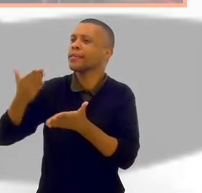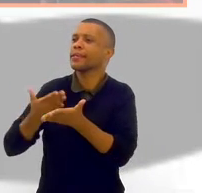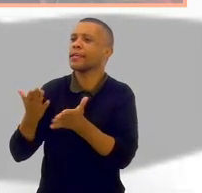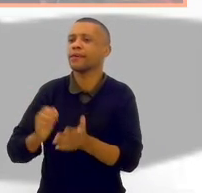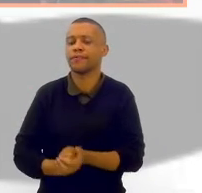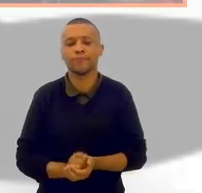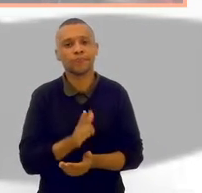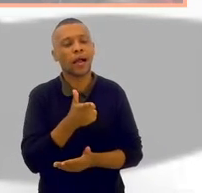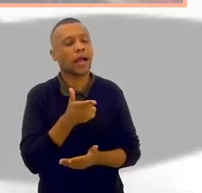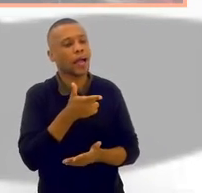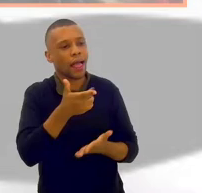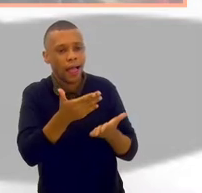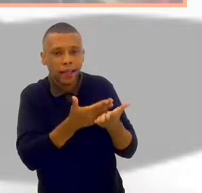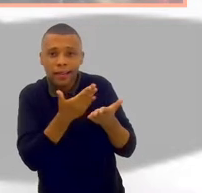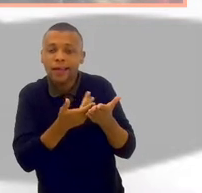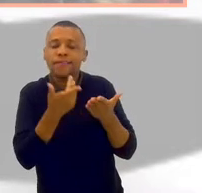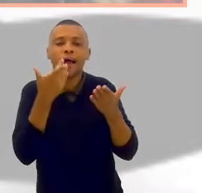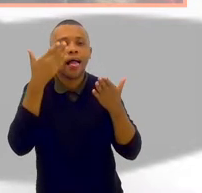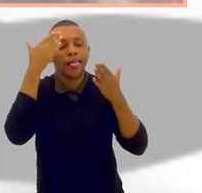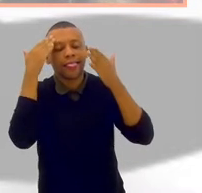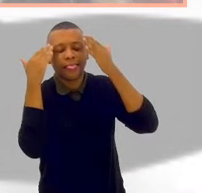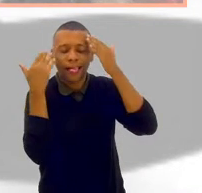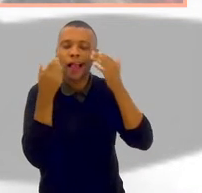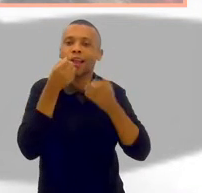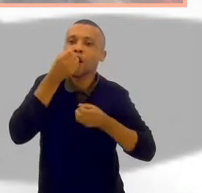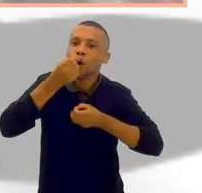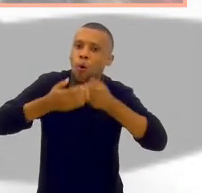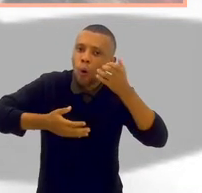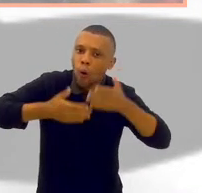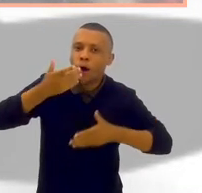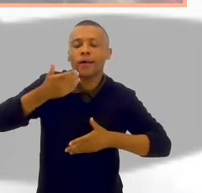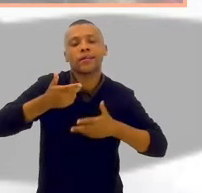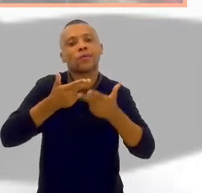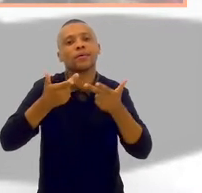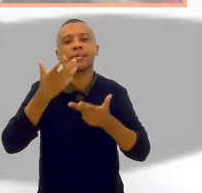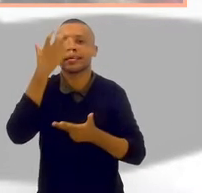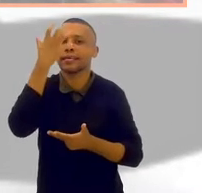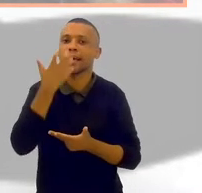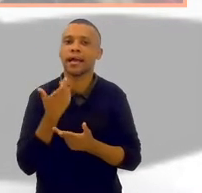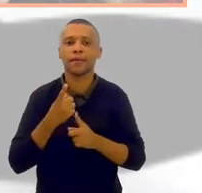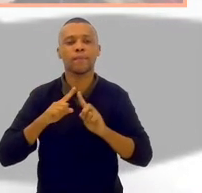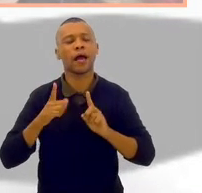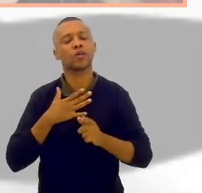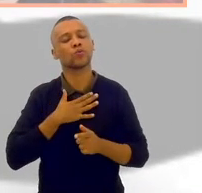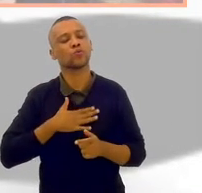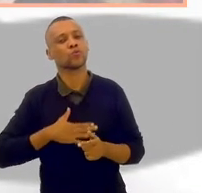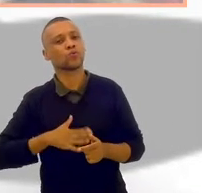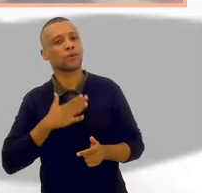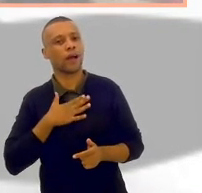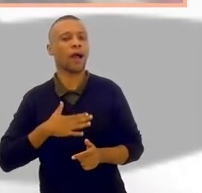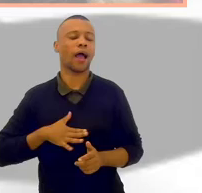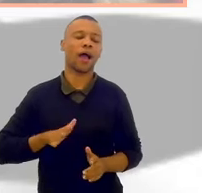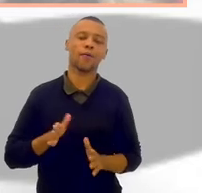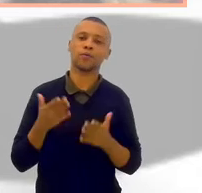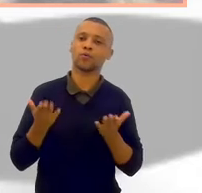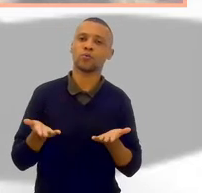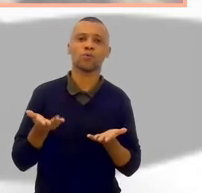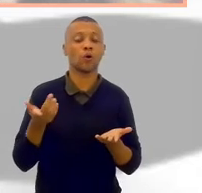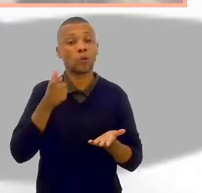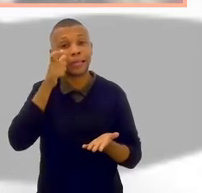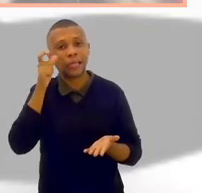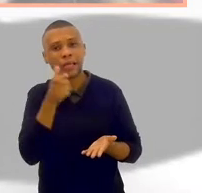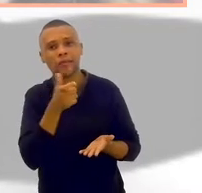essa obra? Não, ele é divertido, ele conta coisas sérias, né? Mas, assim, com suavidade. Eu nunca achei interessante